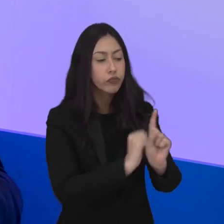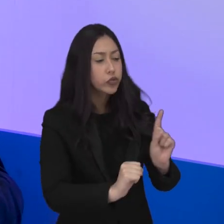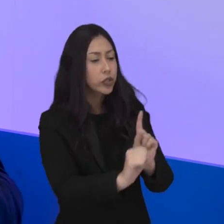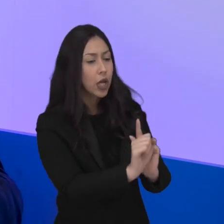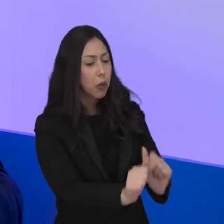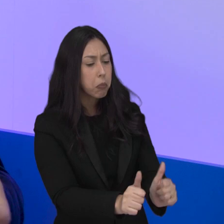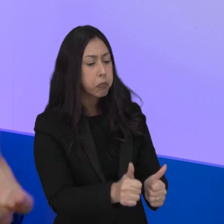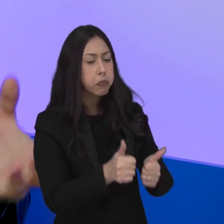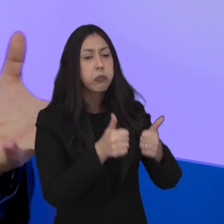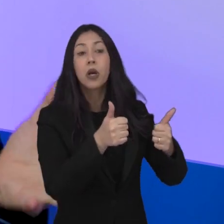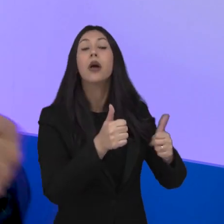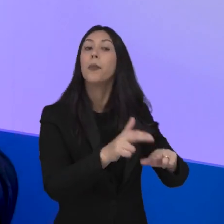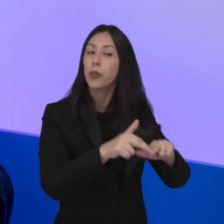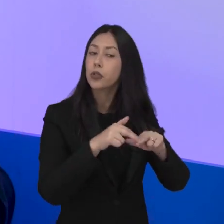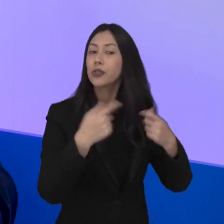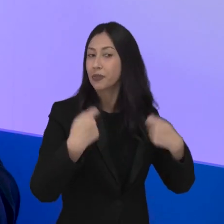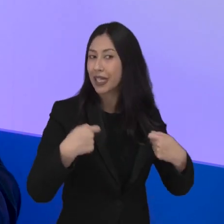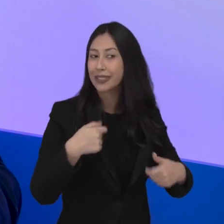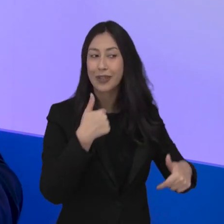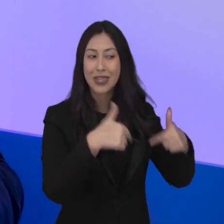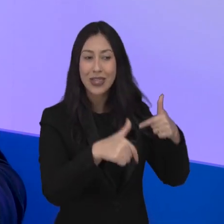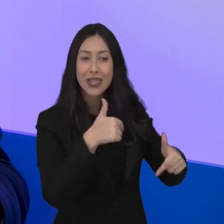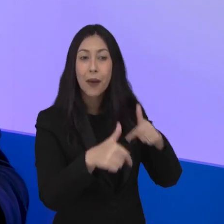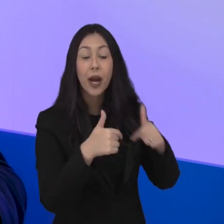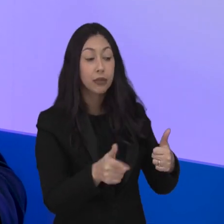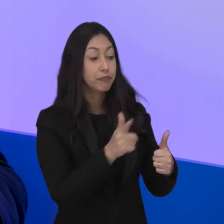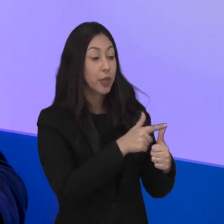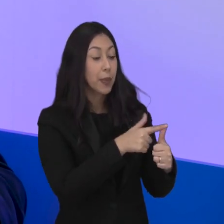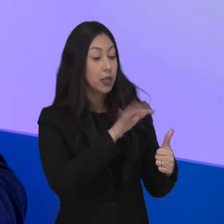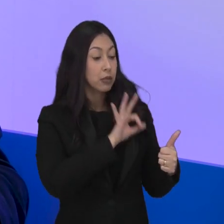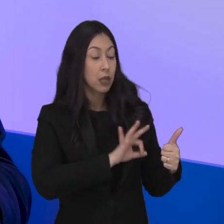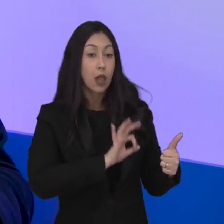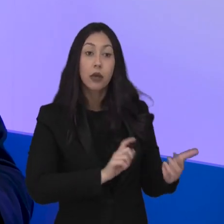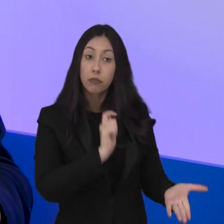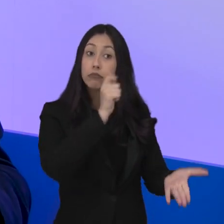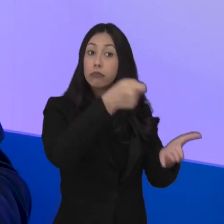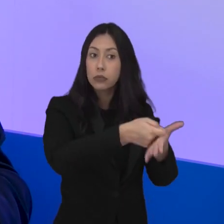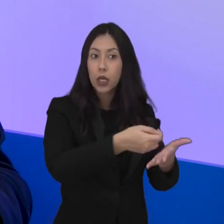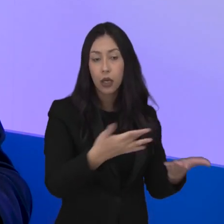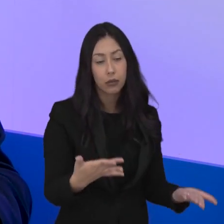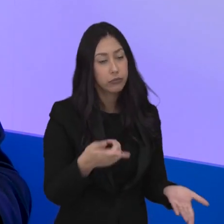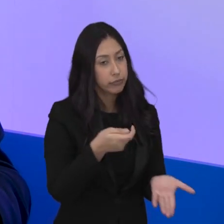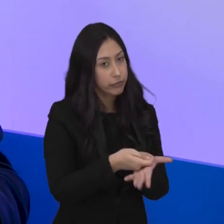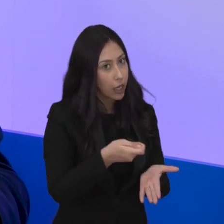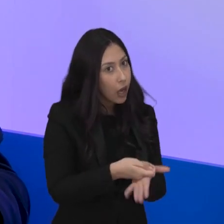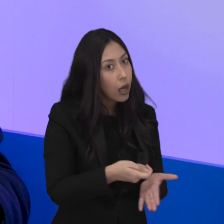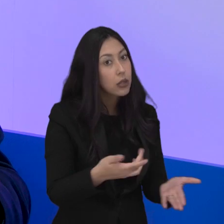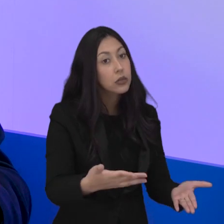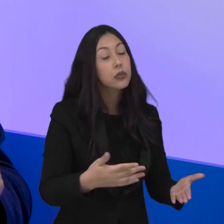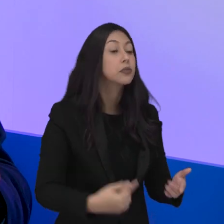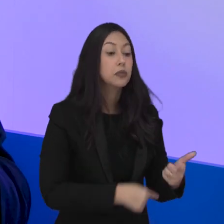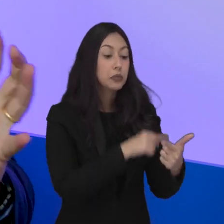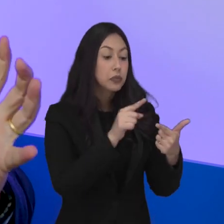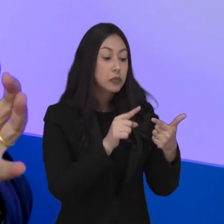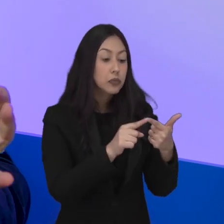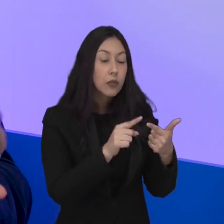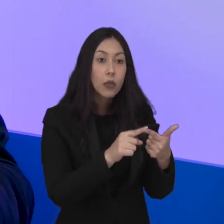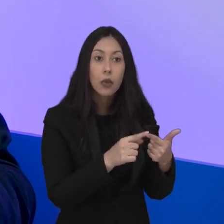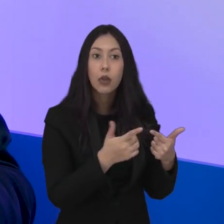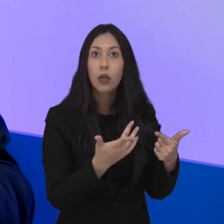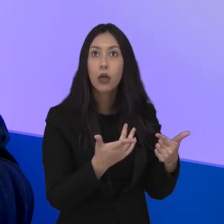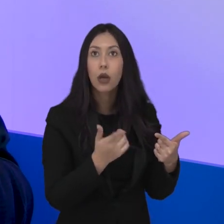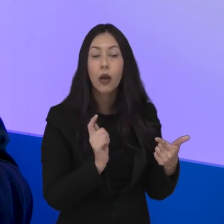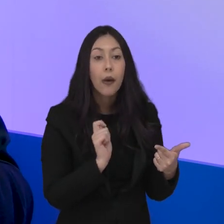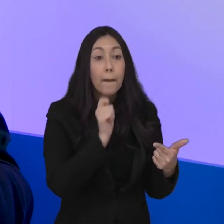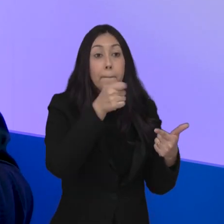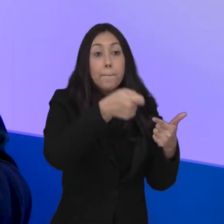social. Então, para isso precisa de pessoas. Então, a despesa com pessoal, ela é uma despesa obrigatória. Né? Junto com isso, você tem o